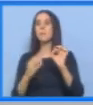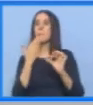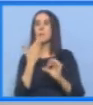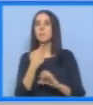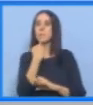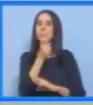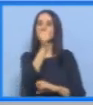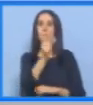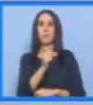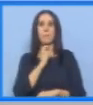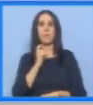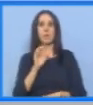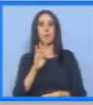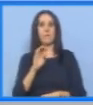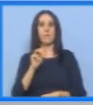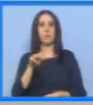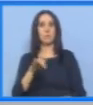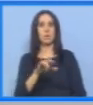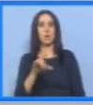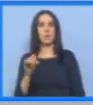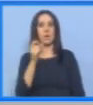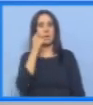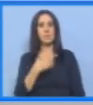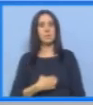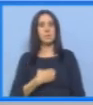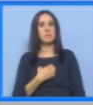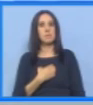Formigão. Ele sentiu-se